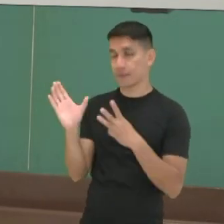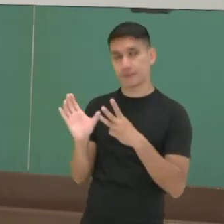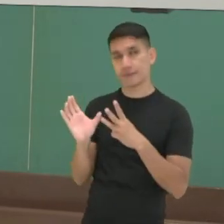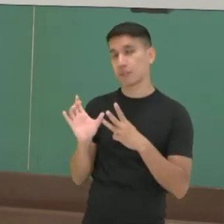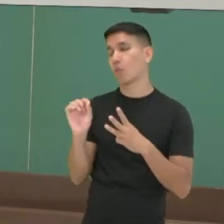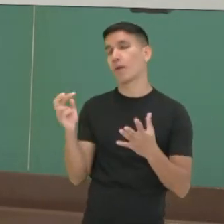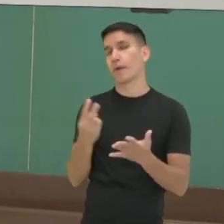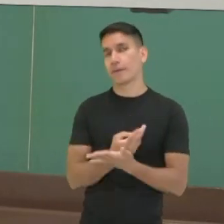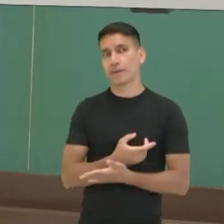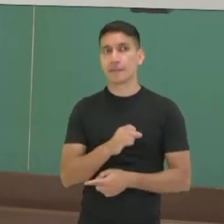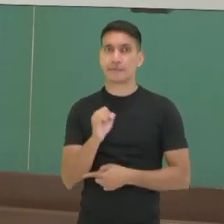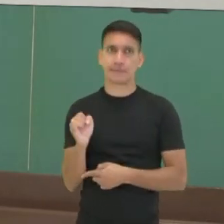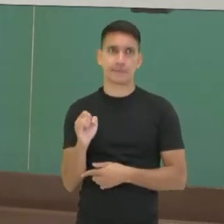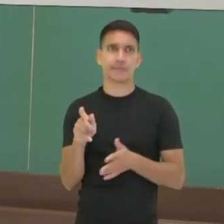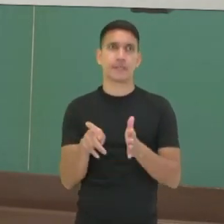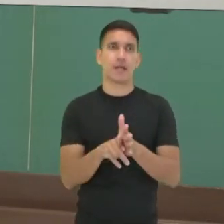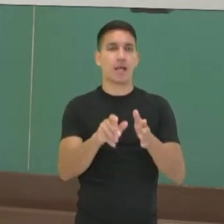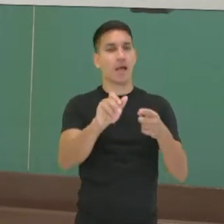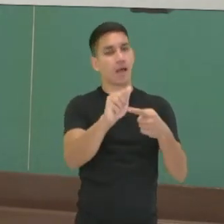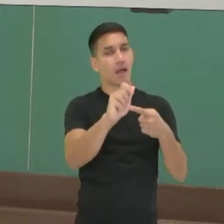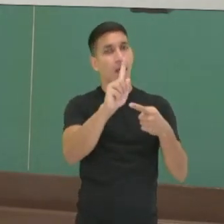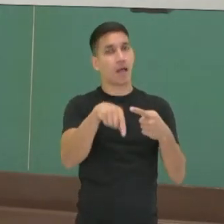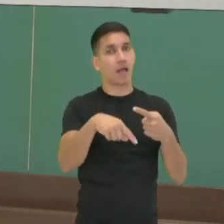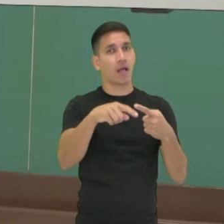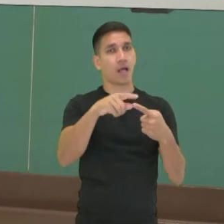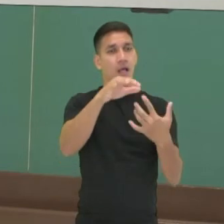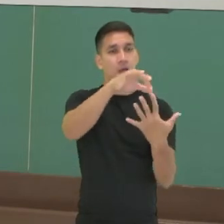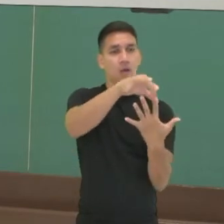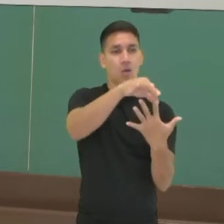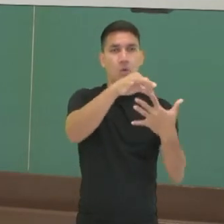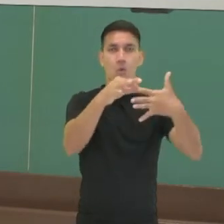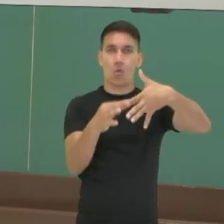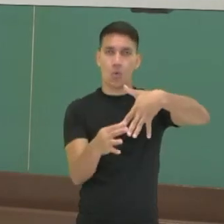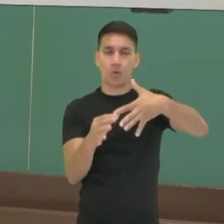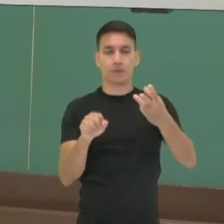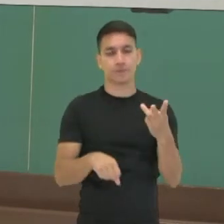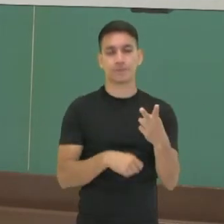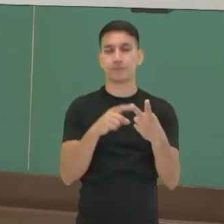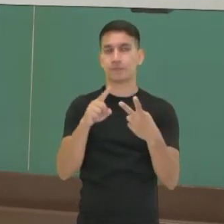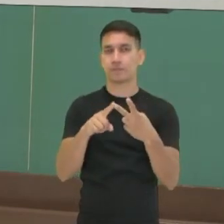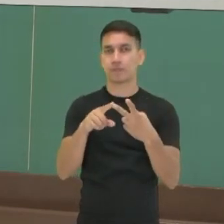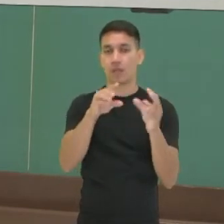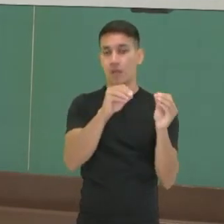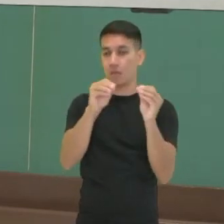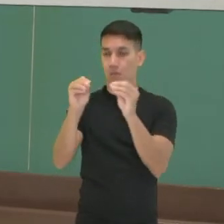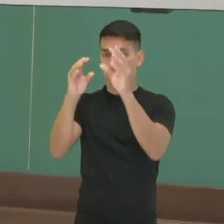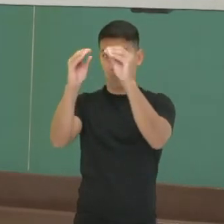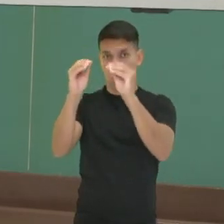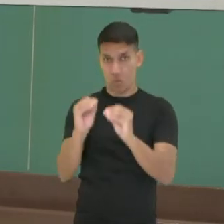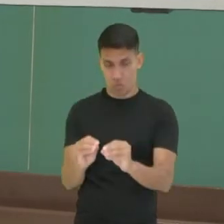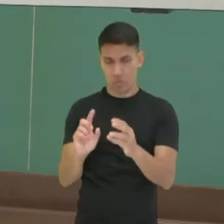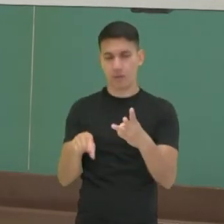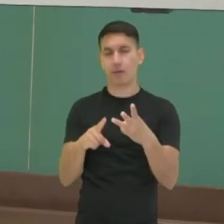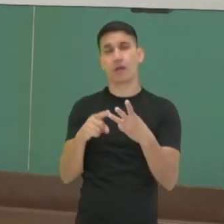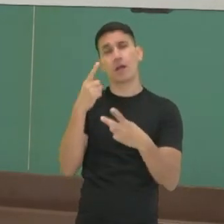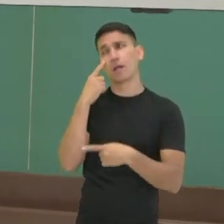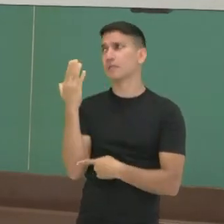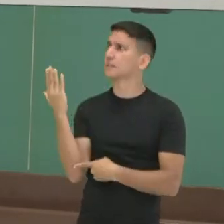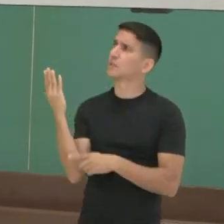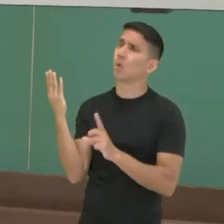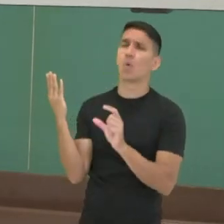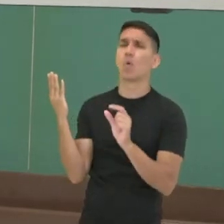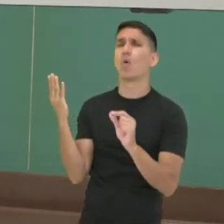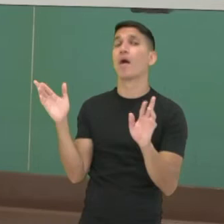Bom, gente, se essa aqui foi o quê? Uma rotação. Essa foi uma translação. Olha para essa aqui.